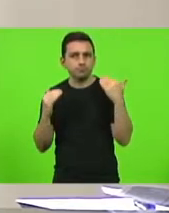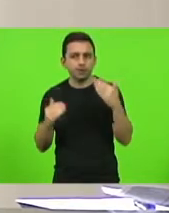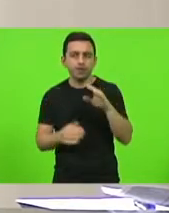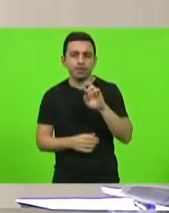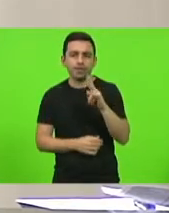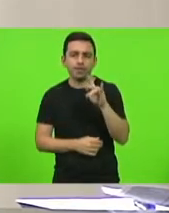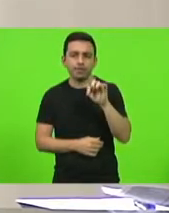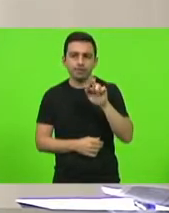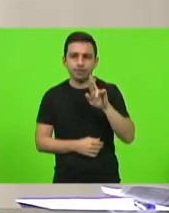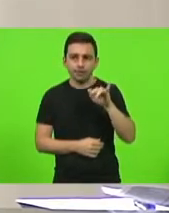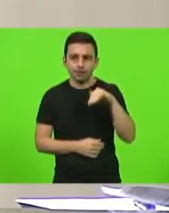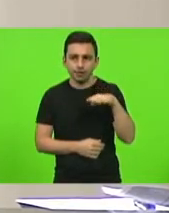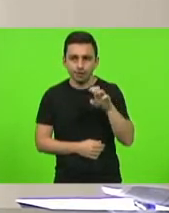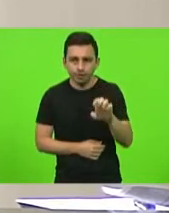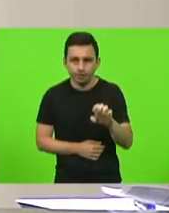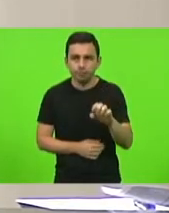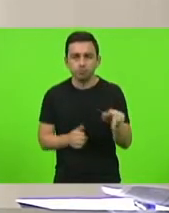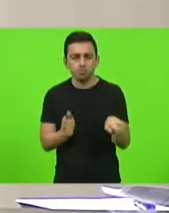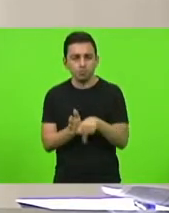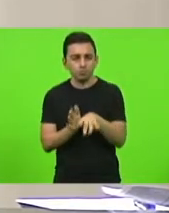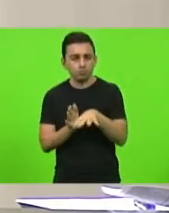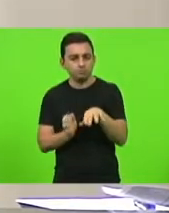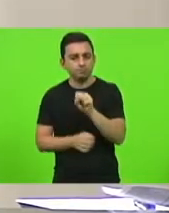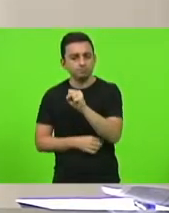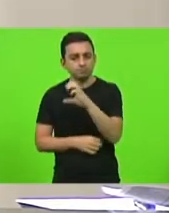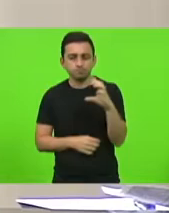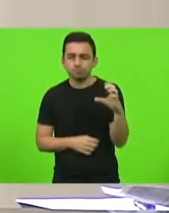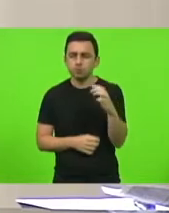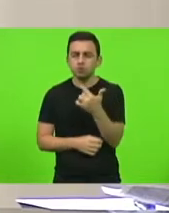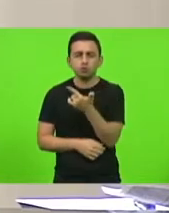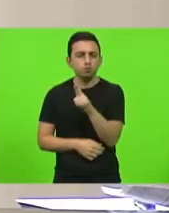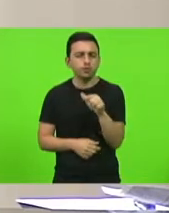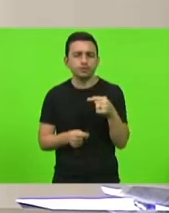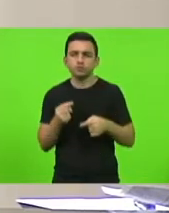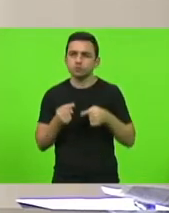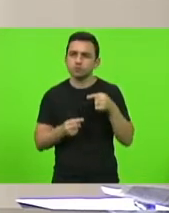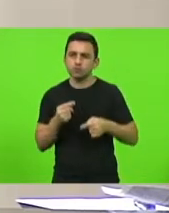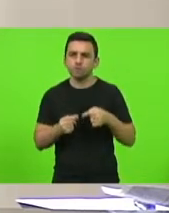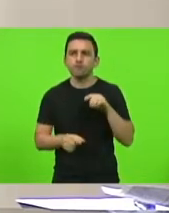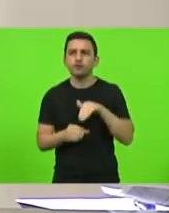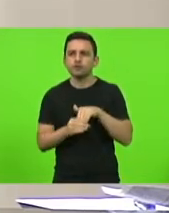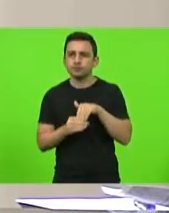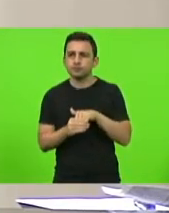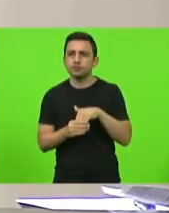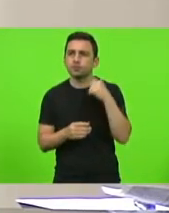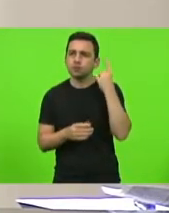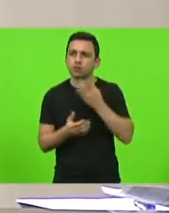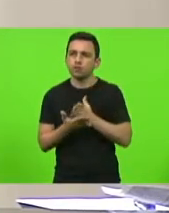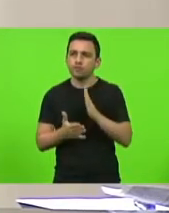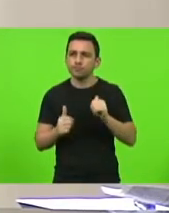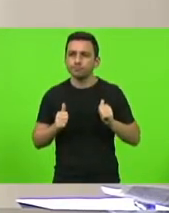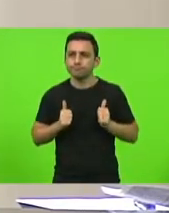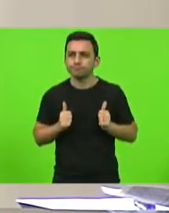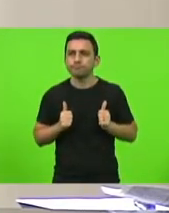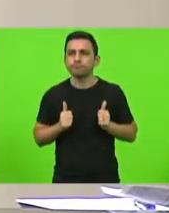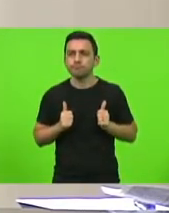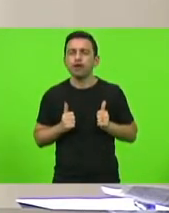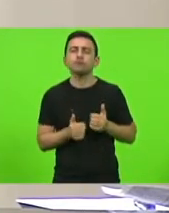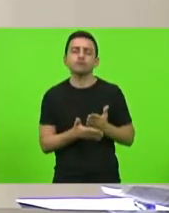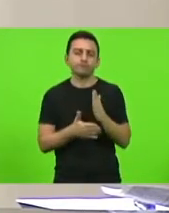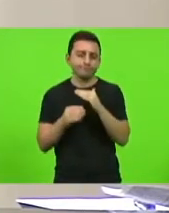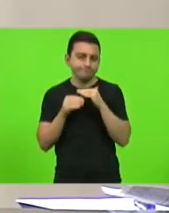de Santa Catarina, em discussão. Não havendo quem queira discutir, em votação, deputados que aprovam, permaneçam como se encontram. Aprovado